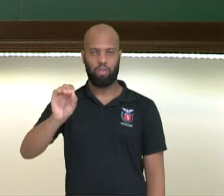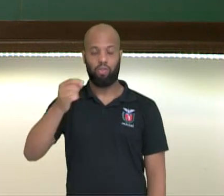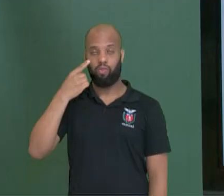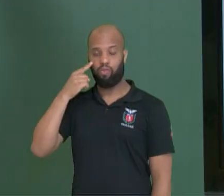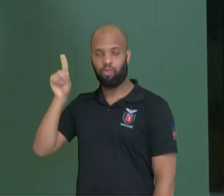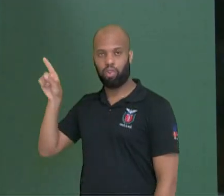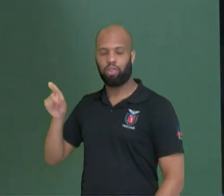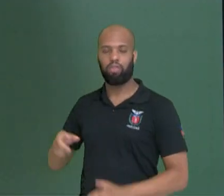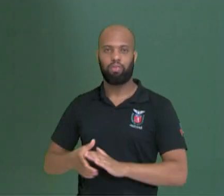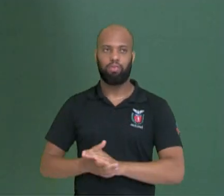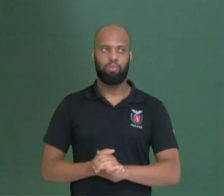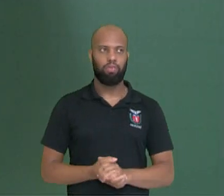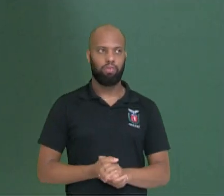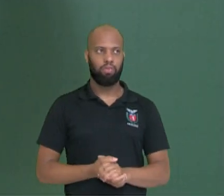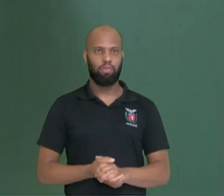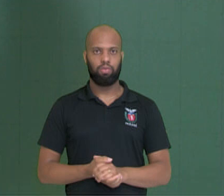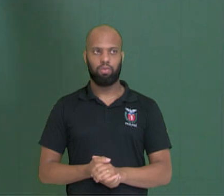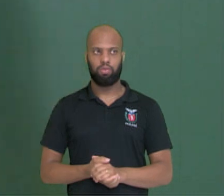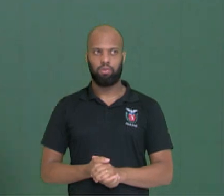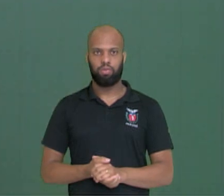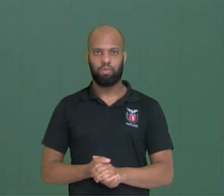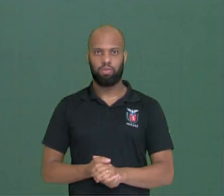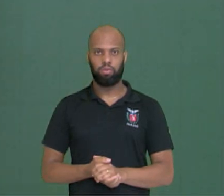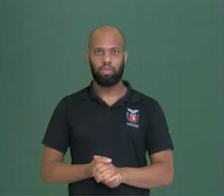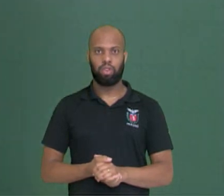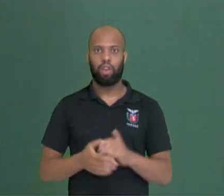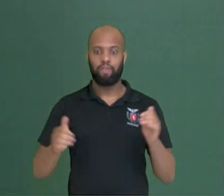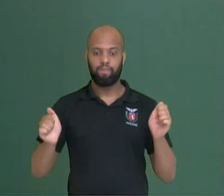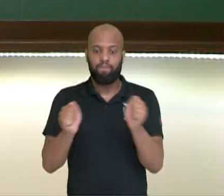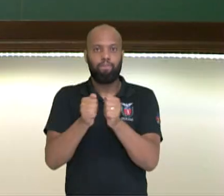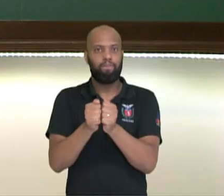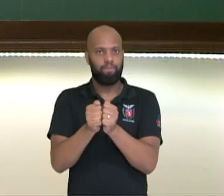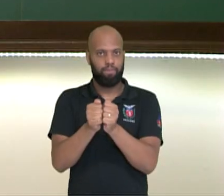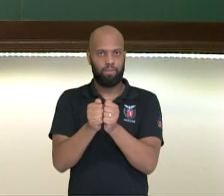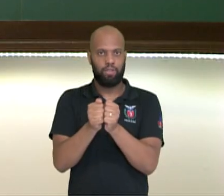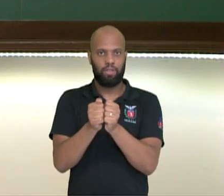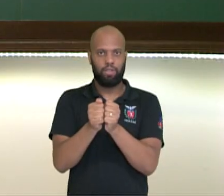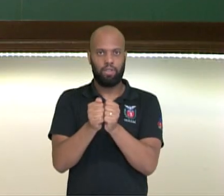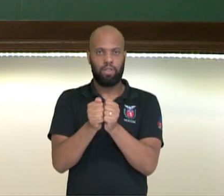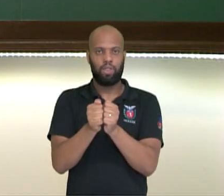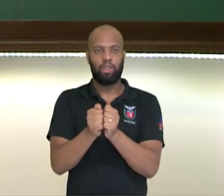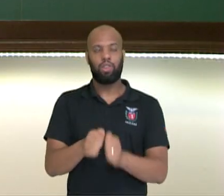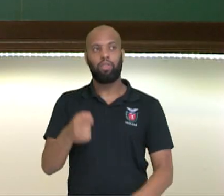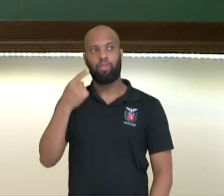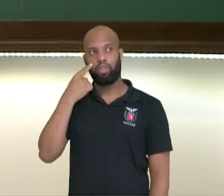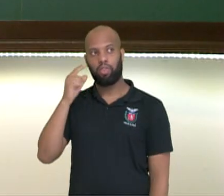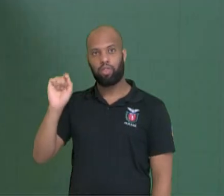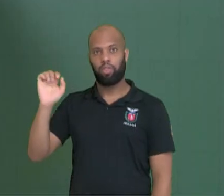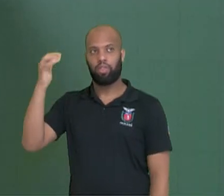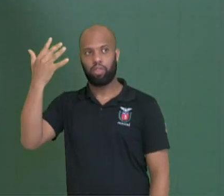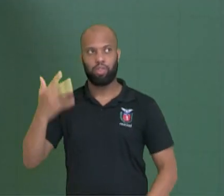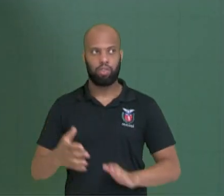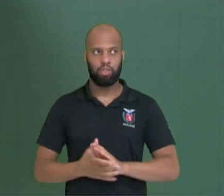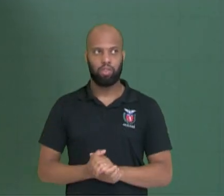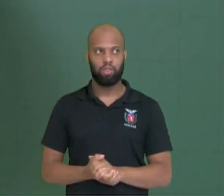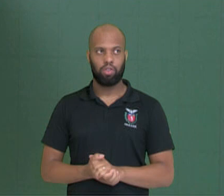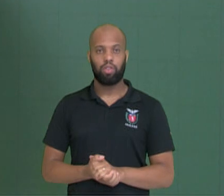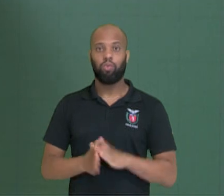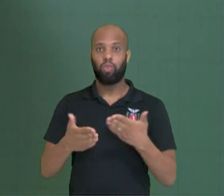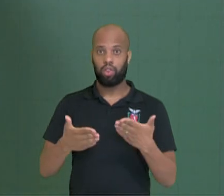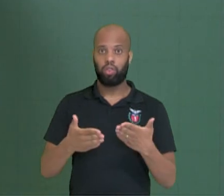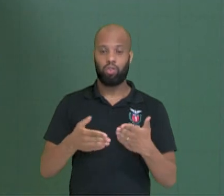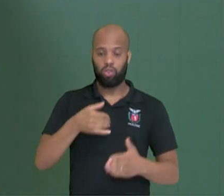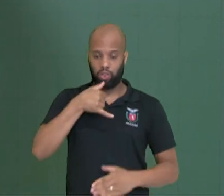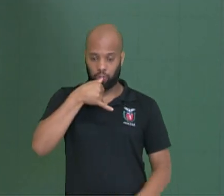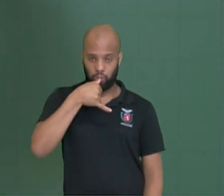eletrizado perto do corpo neutro, vai ocorrer o que nós chamamos de atração. Então, veja só, o